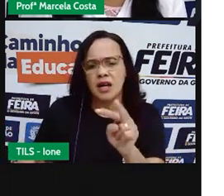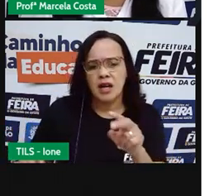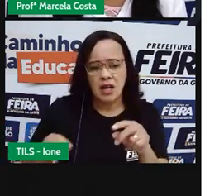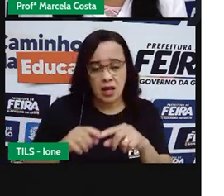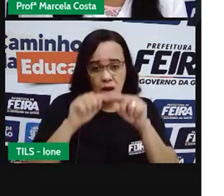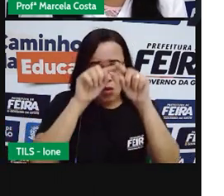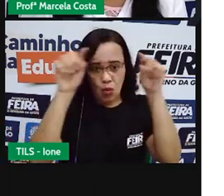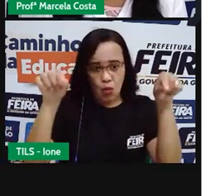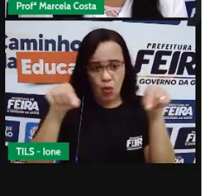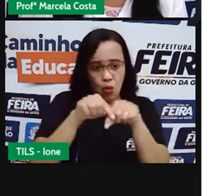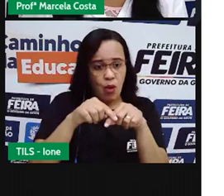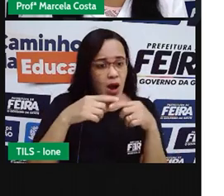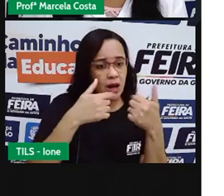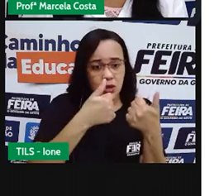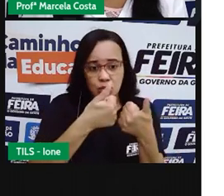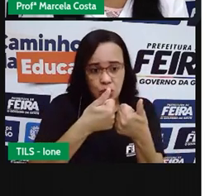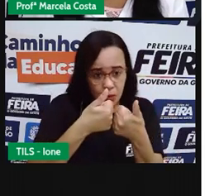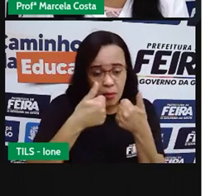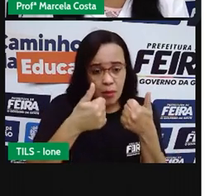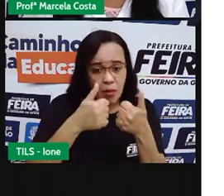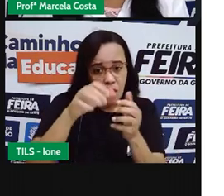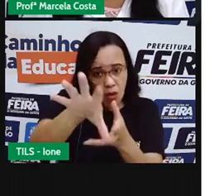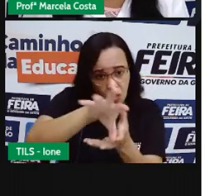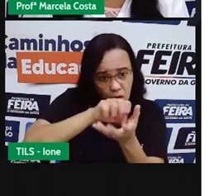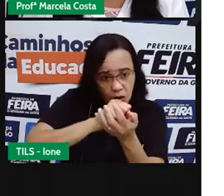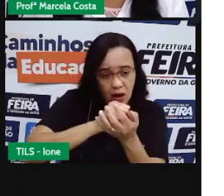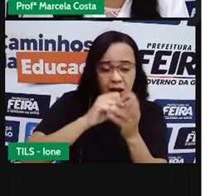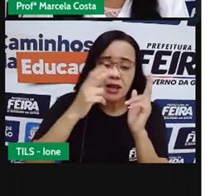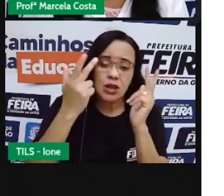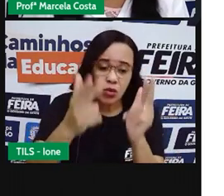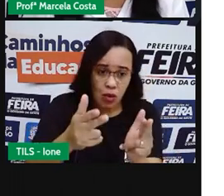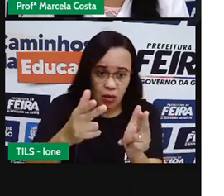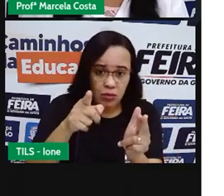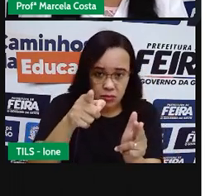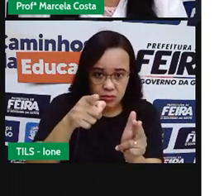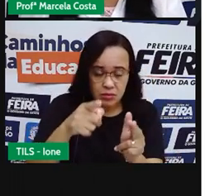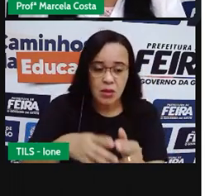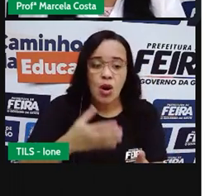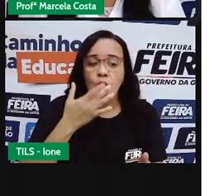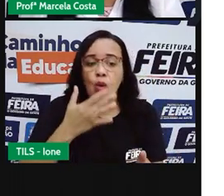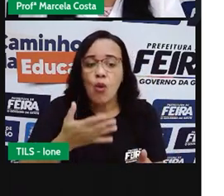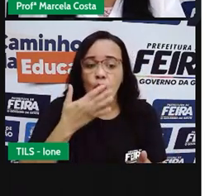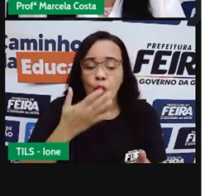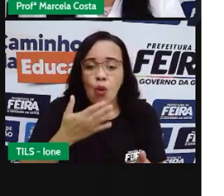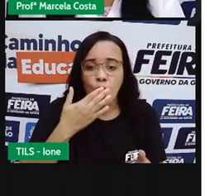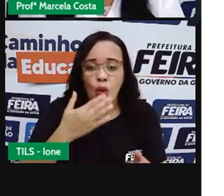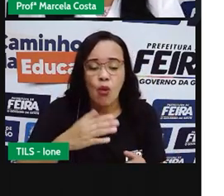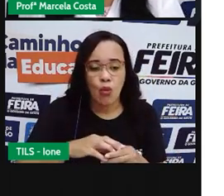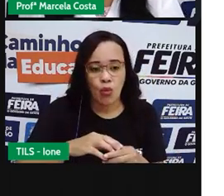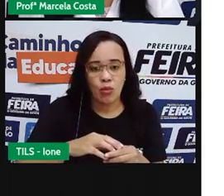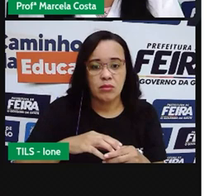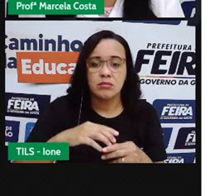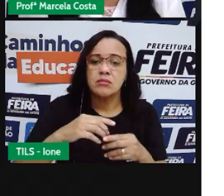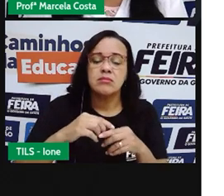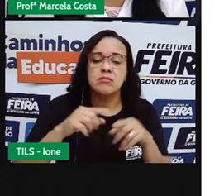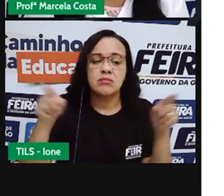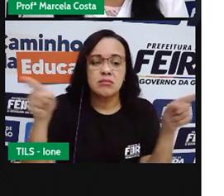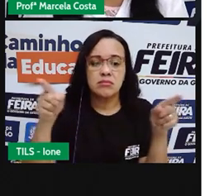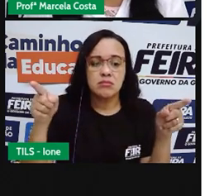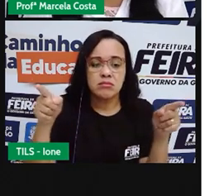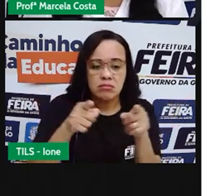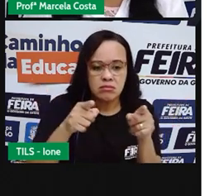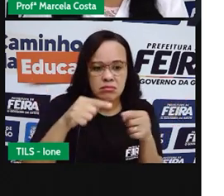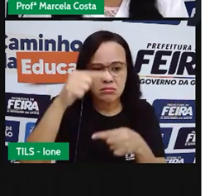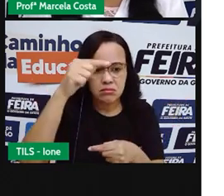uma parte para colocar a cor, a outra tamanho, outro formato. E aí, dos objetos que você classificou, separou, você